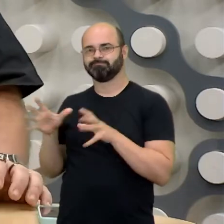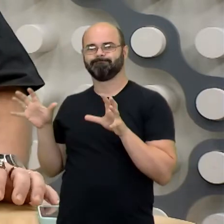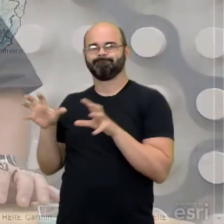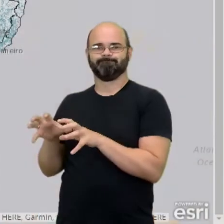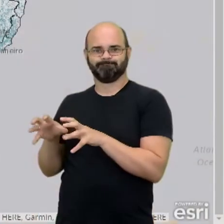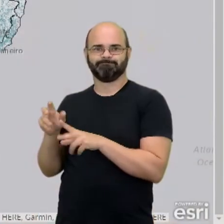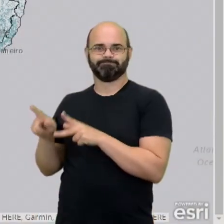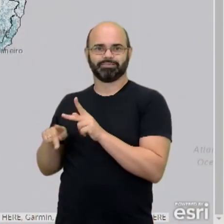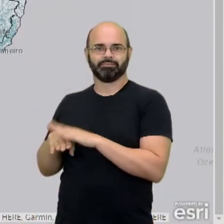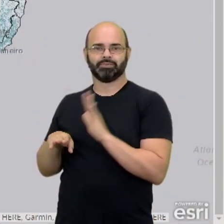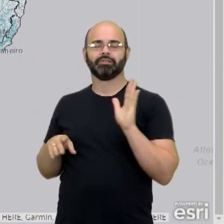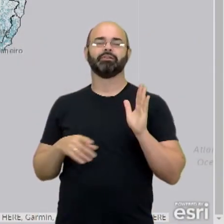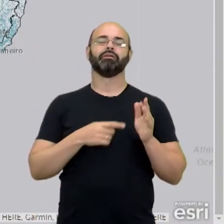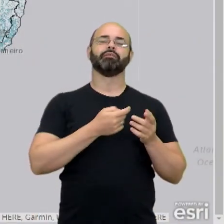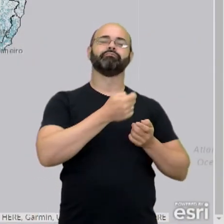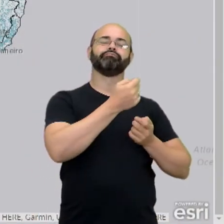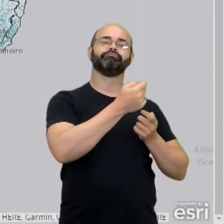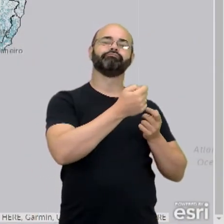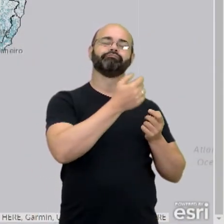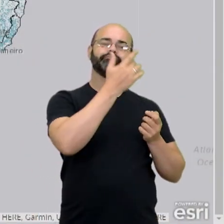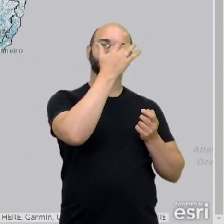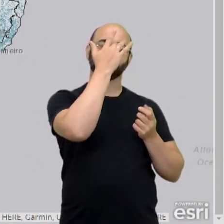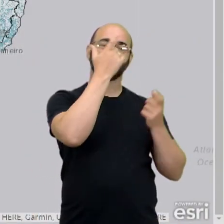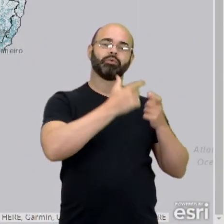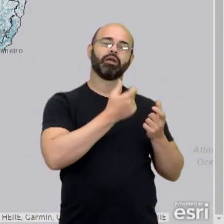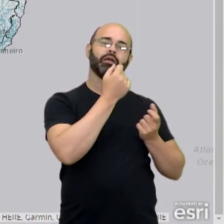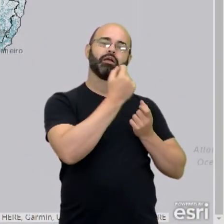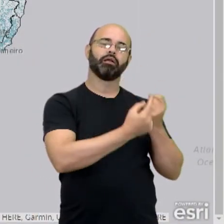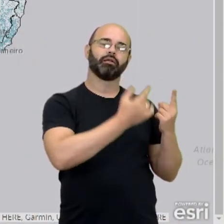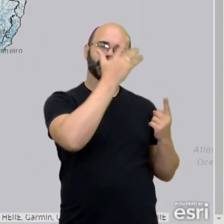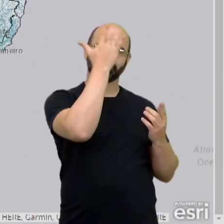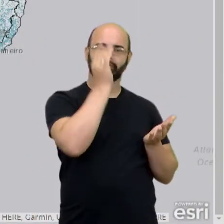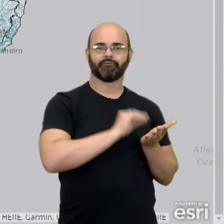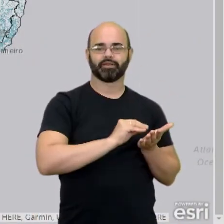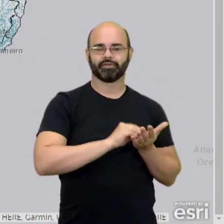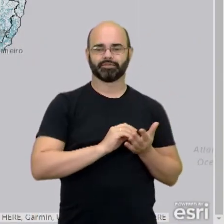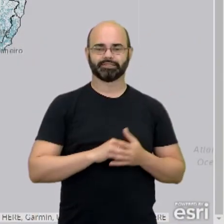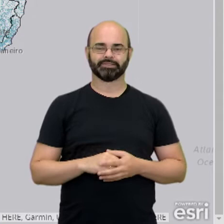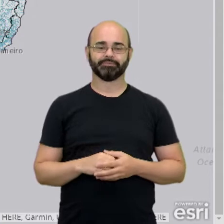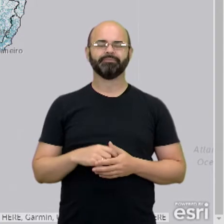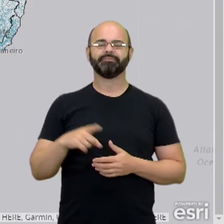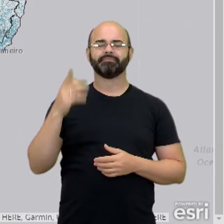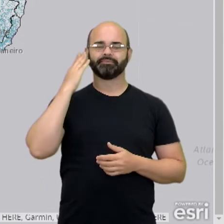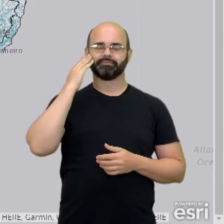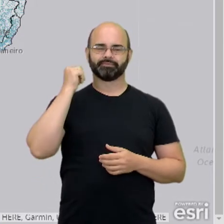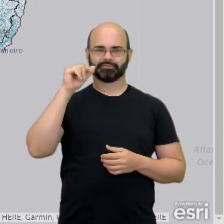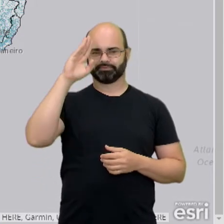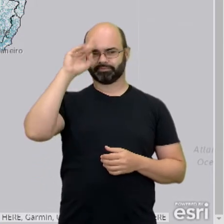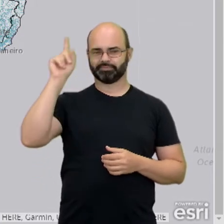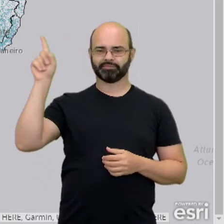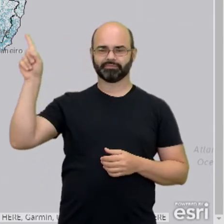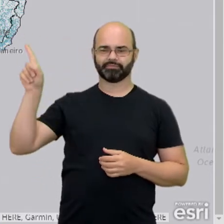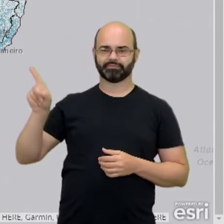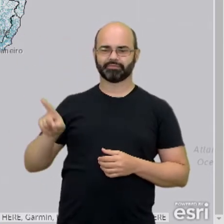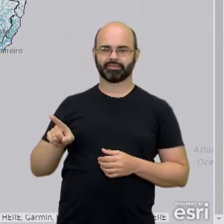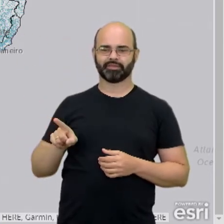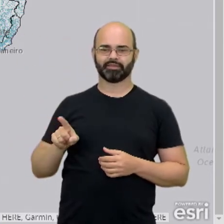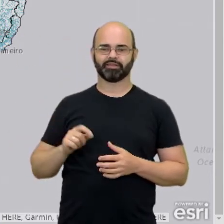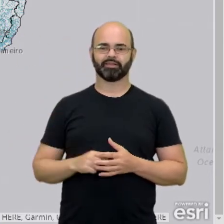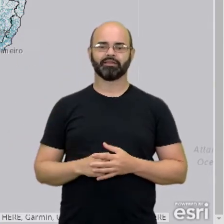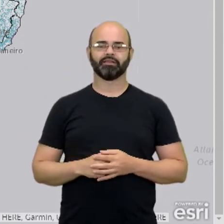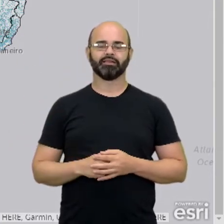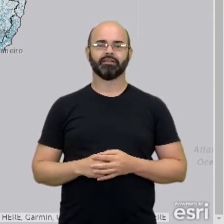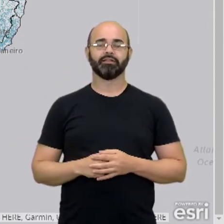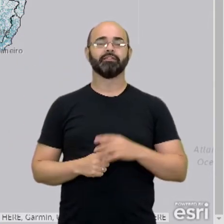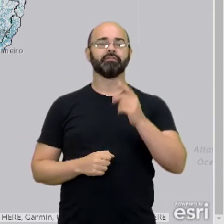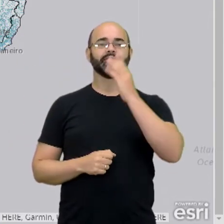para vocês, né, assim, né, para vocês terem aí uma base, né, porque o interessante mesmo era passar, né, essas partes aí, né,